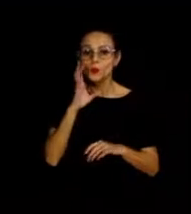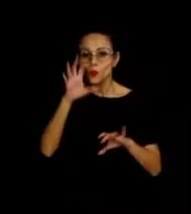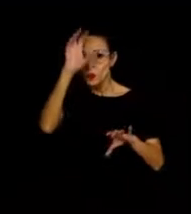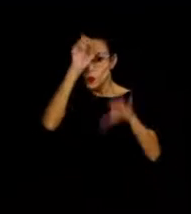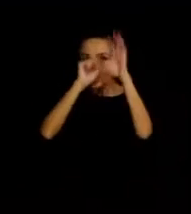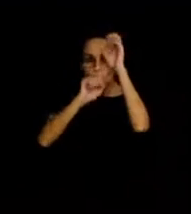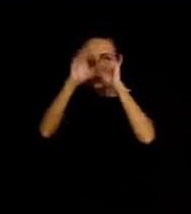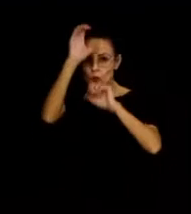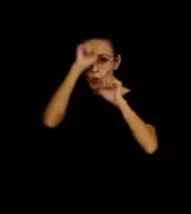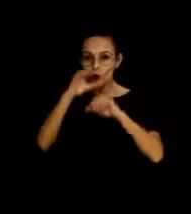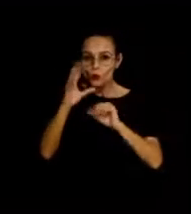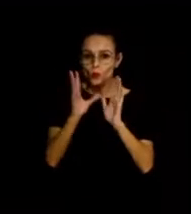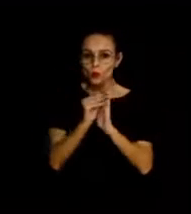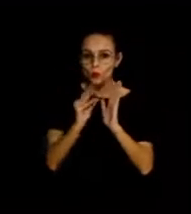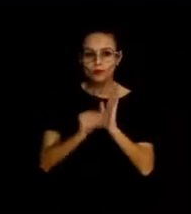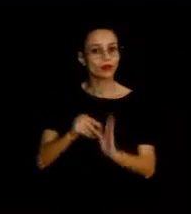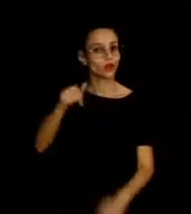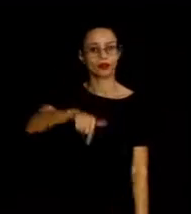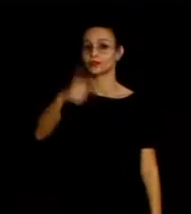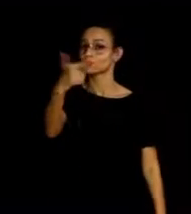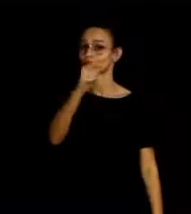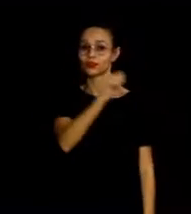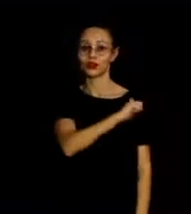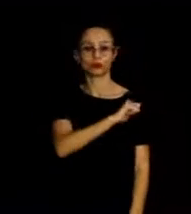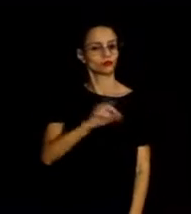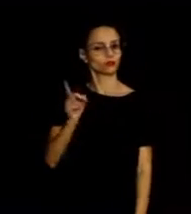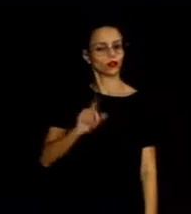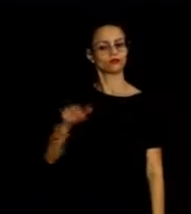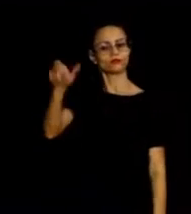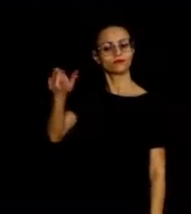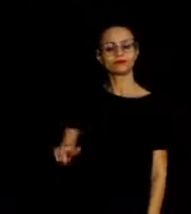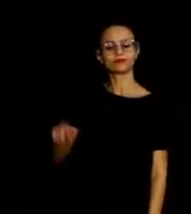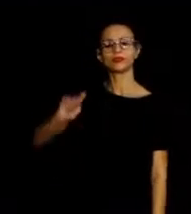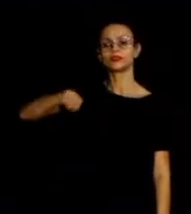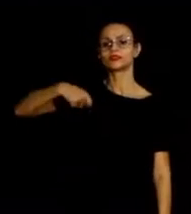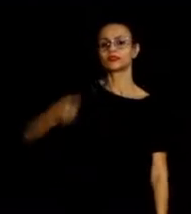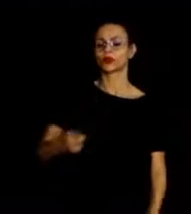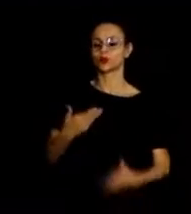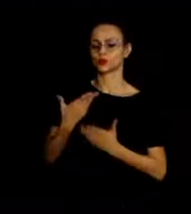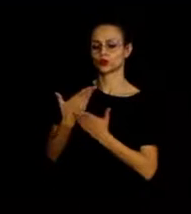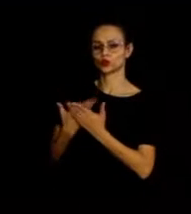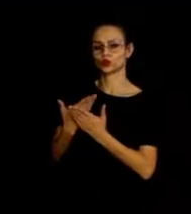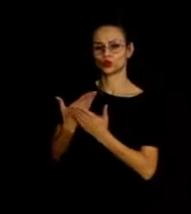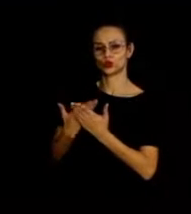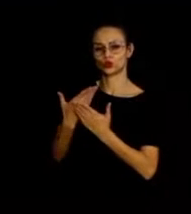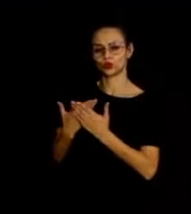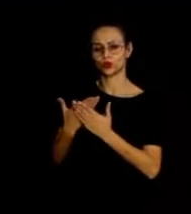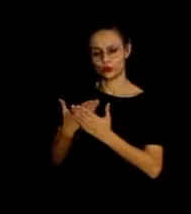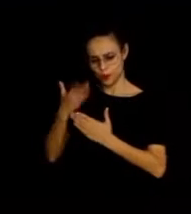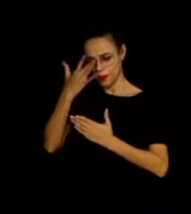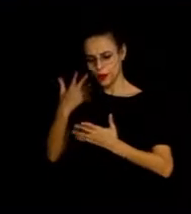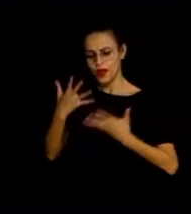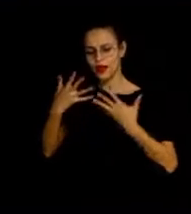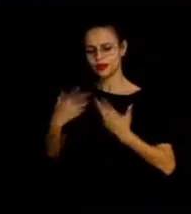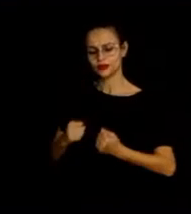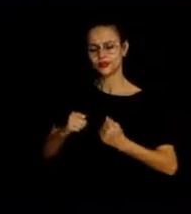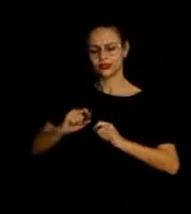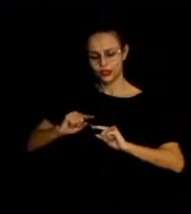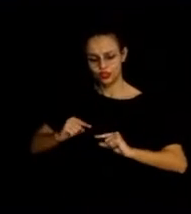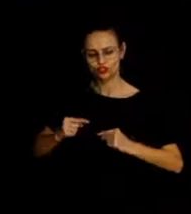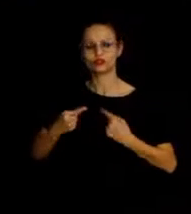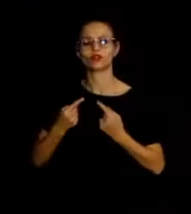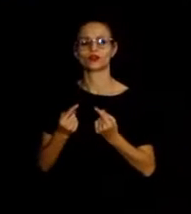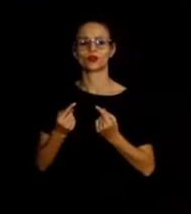conteúdo aqui não tem aluno aqui tem estudante que a pessoa que se lança ao desafio pessoa que